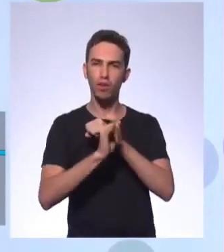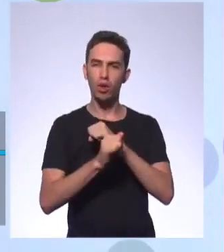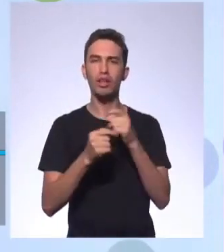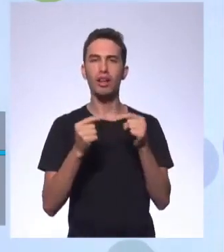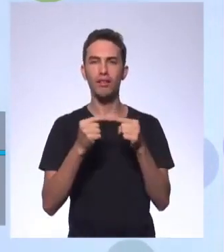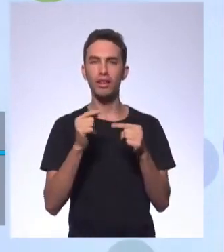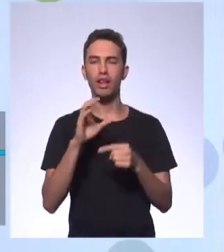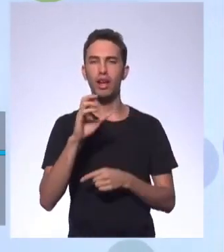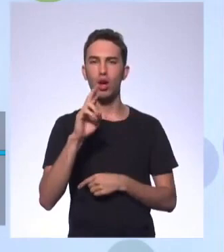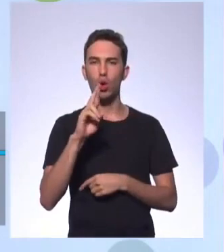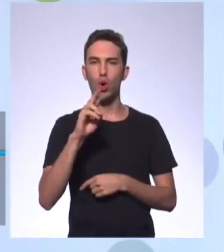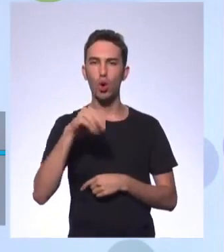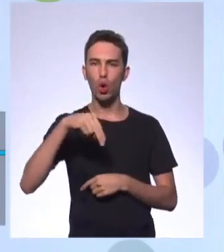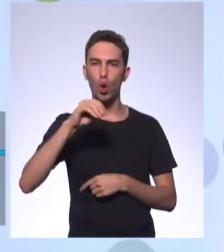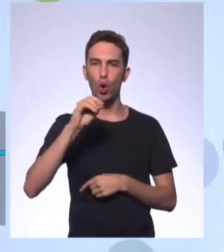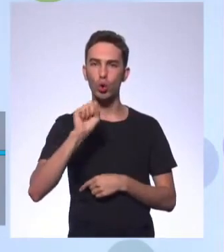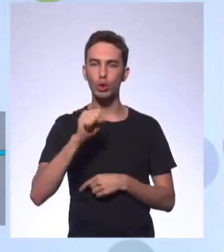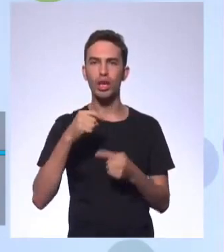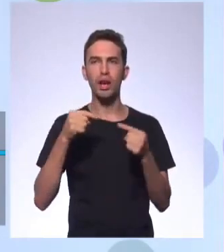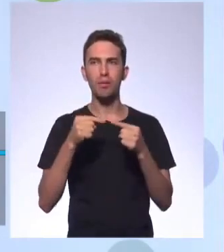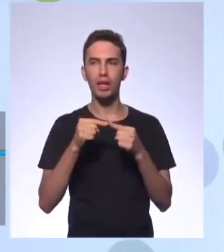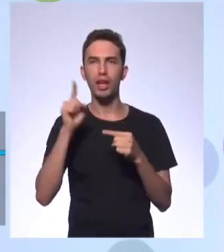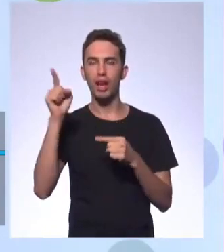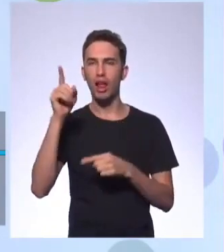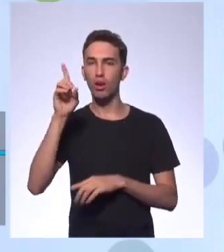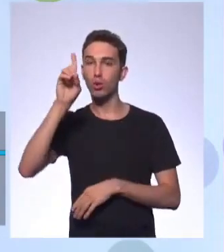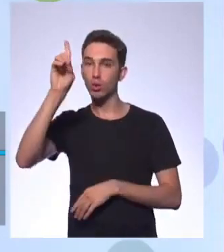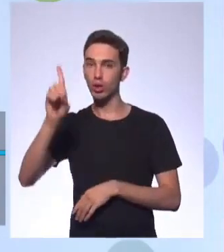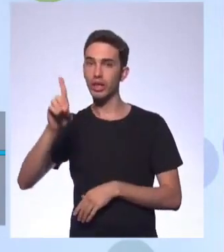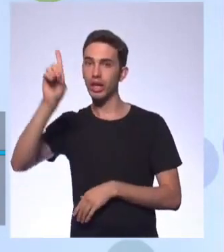que na mitologia é o deus do tempo. Então, aquele que